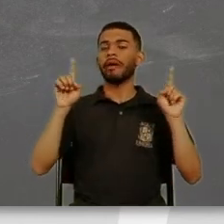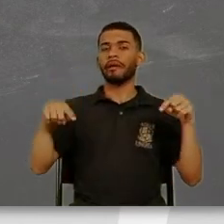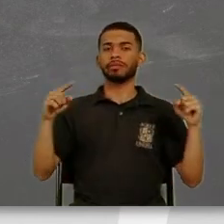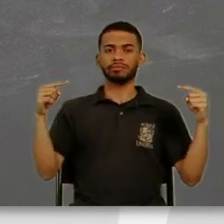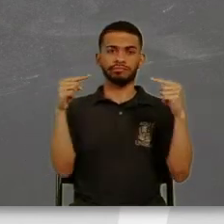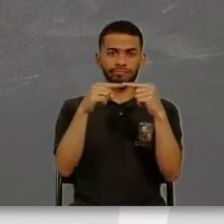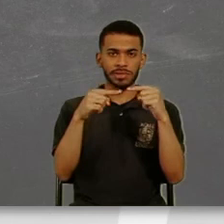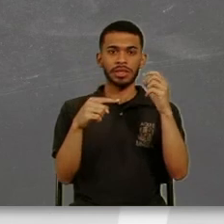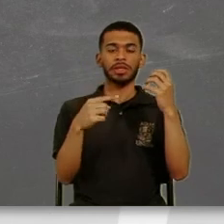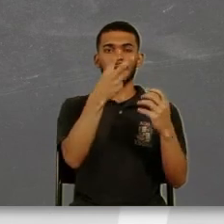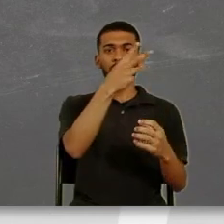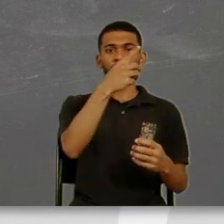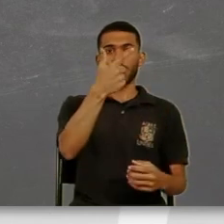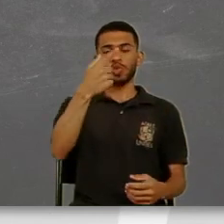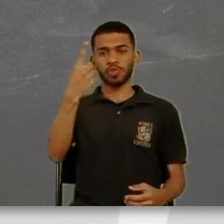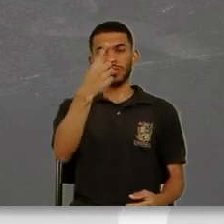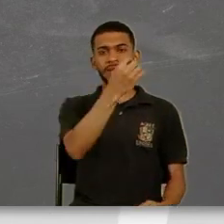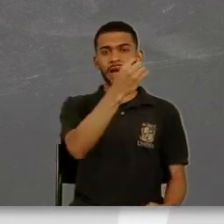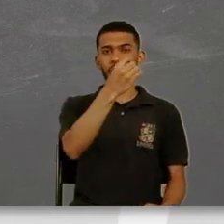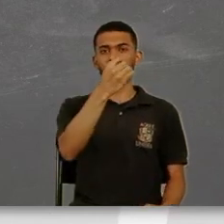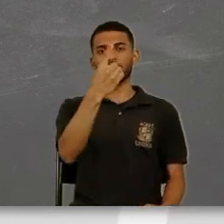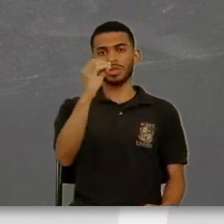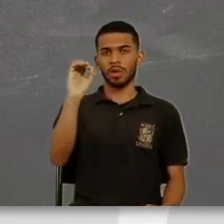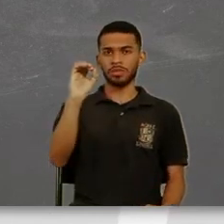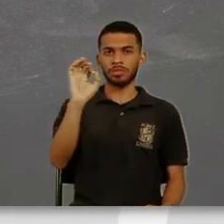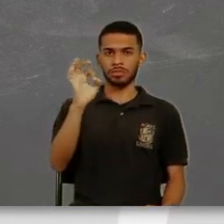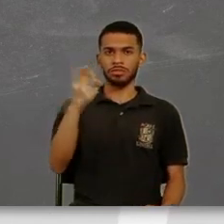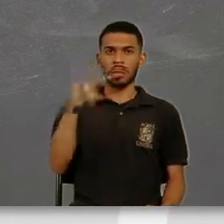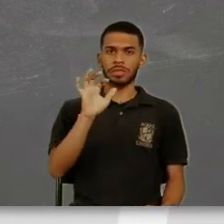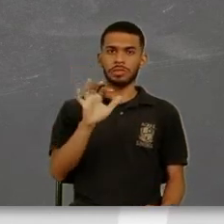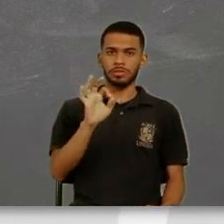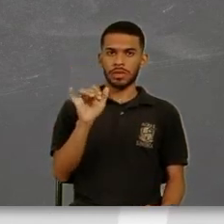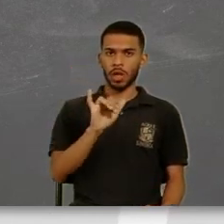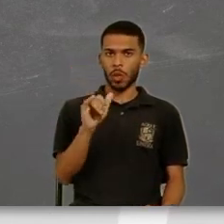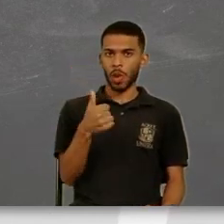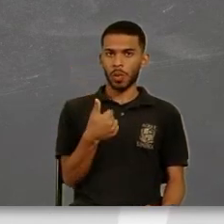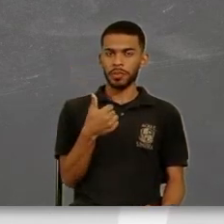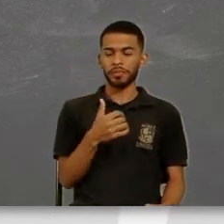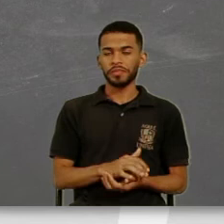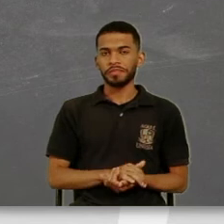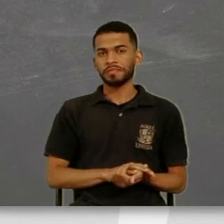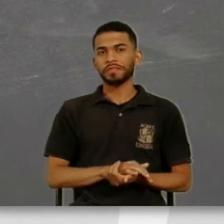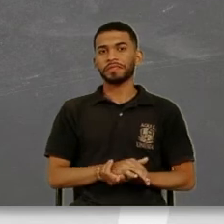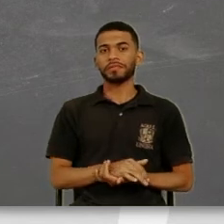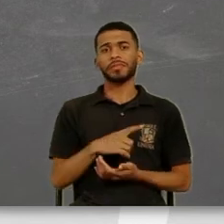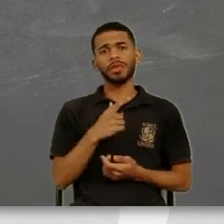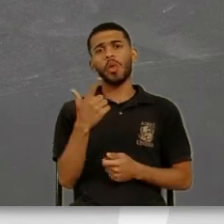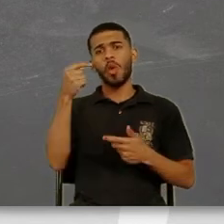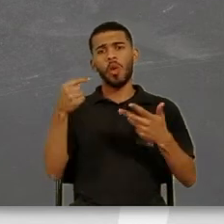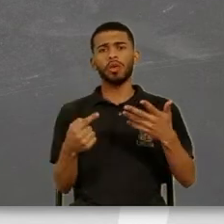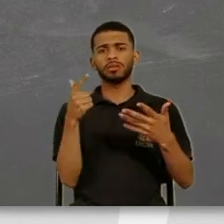1, 0, 1 e 0, tá? Tranquilo até aqui. Tem outras formas